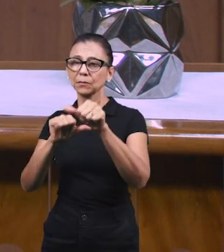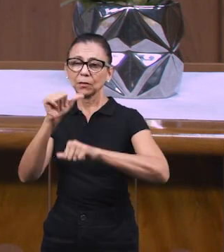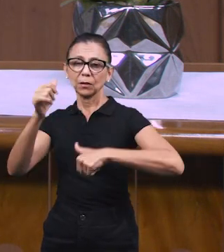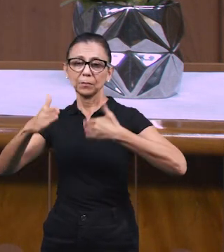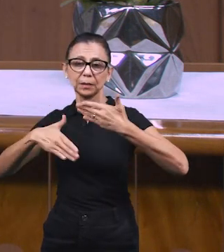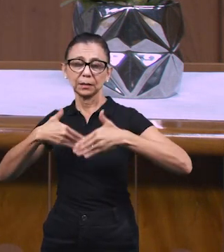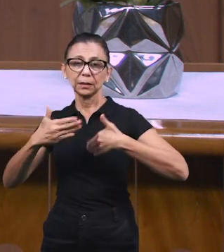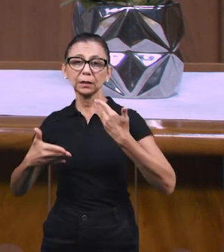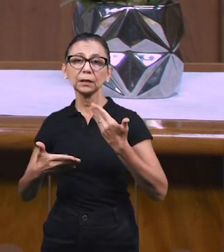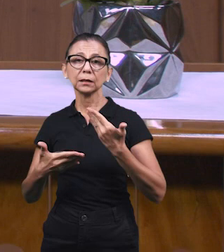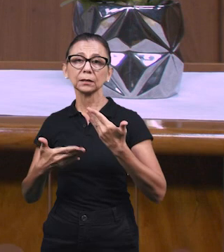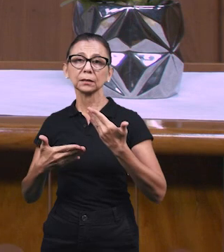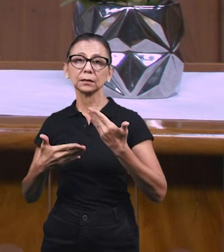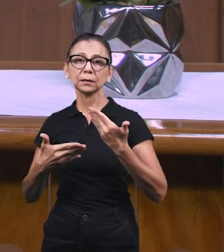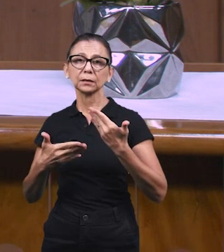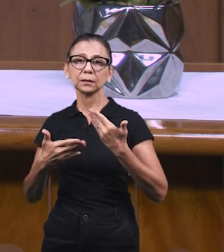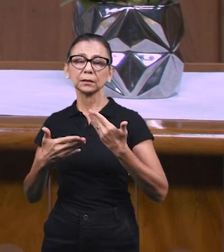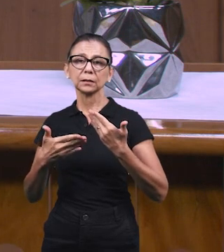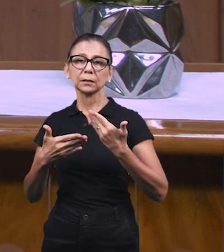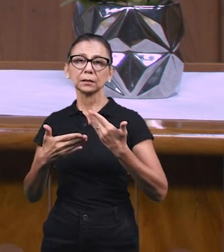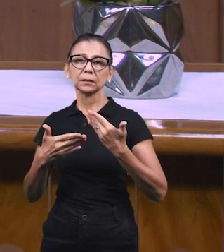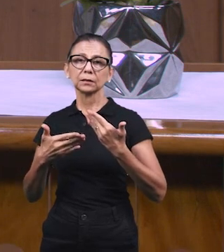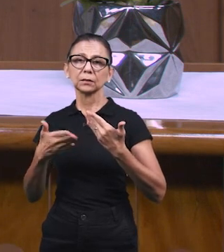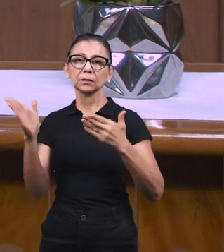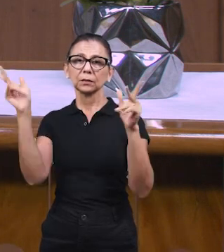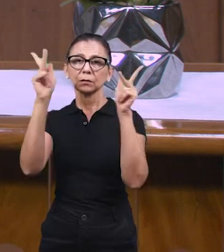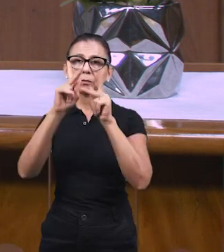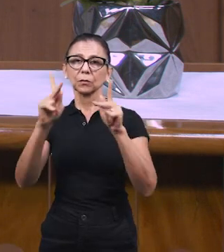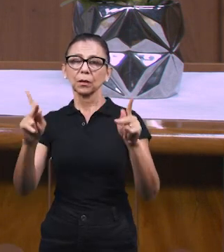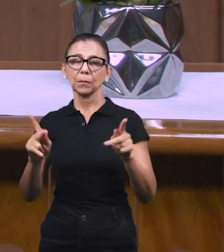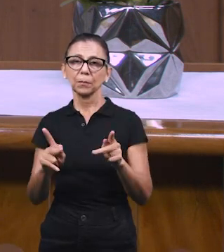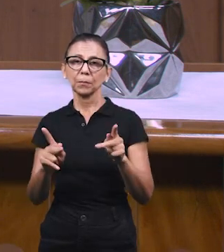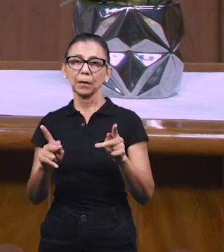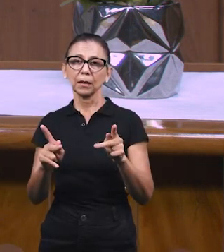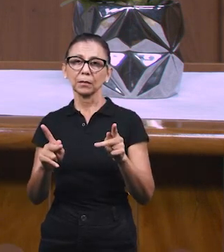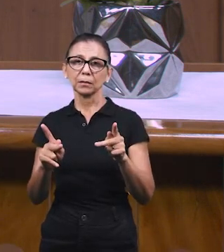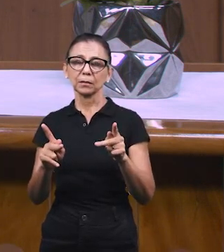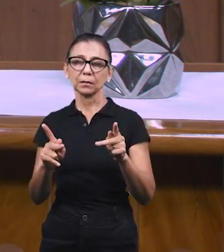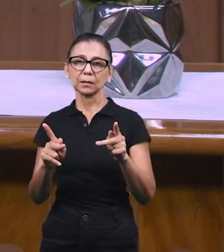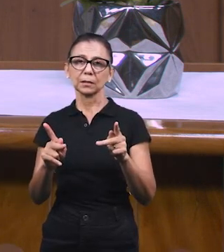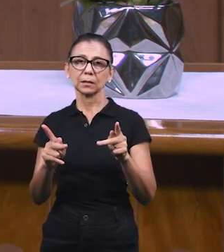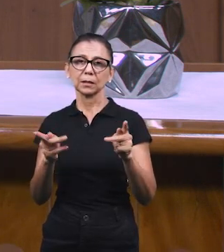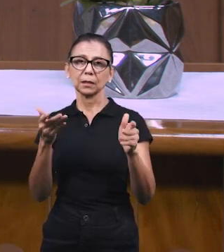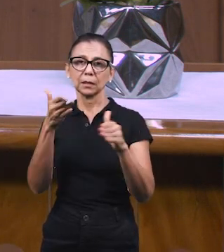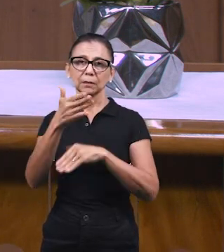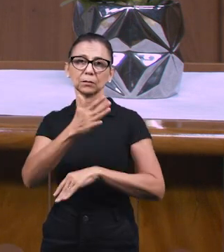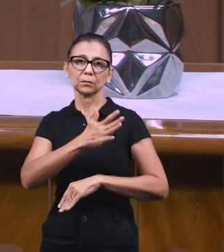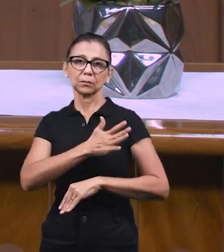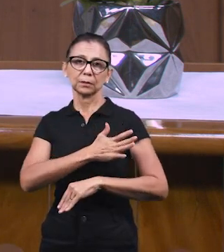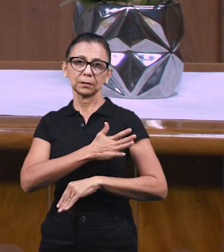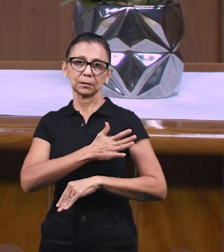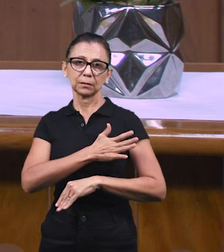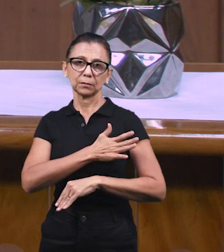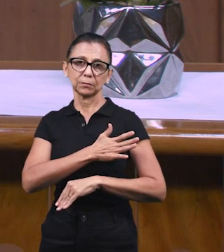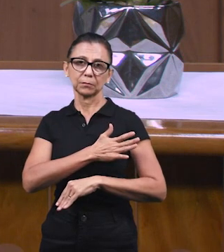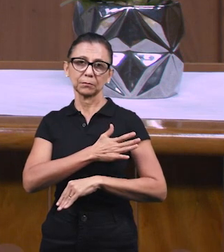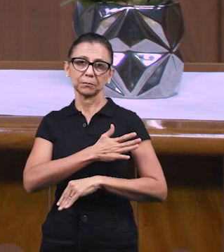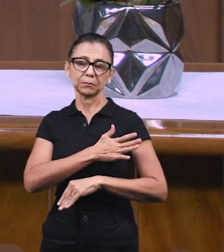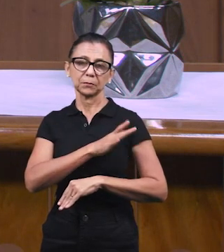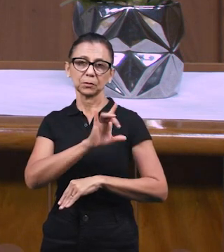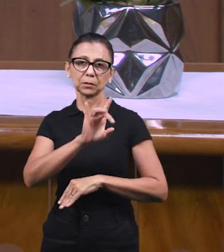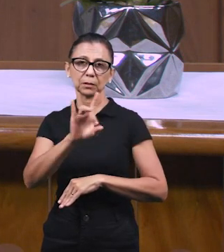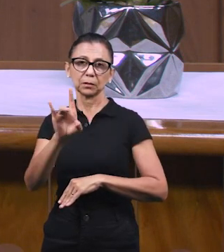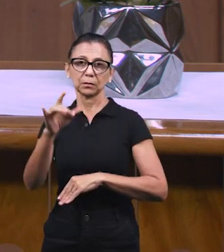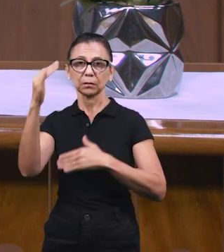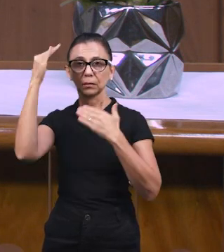coração deles se encha de paz e possa arder com a Tua maravilhosa presença. Te glorificamos